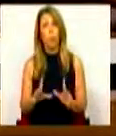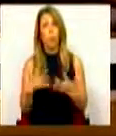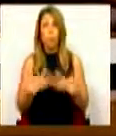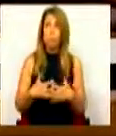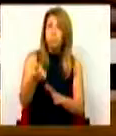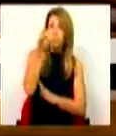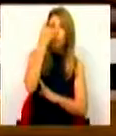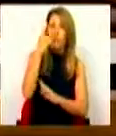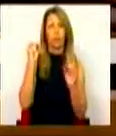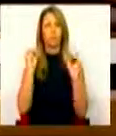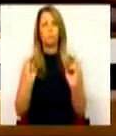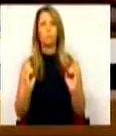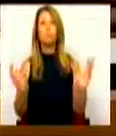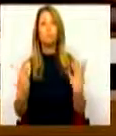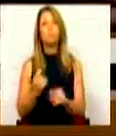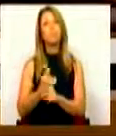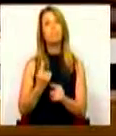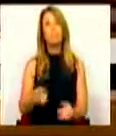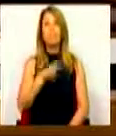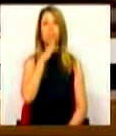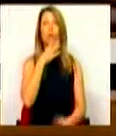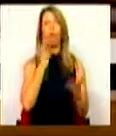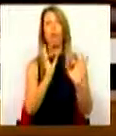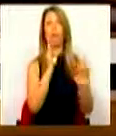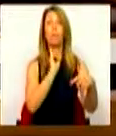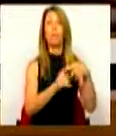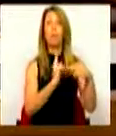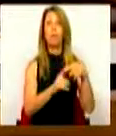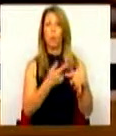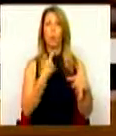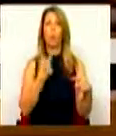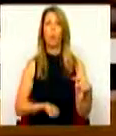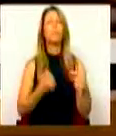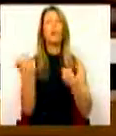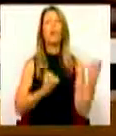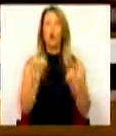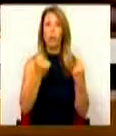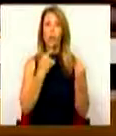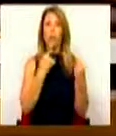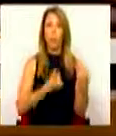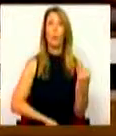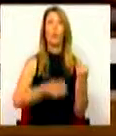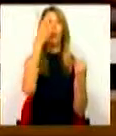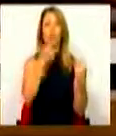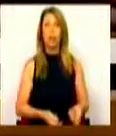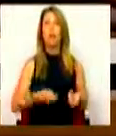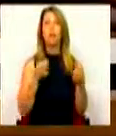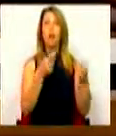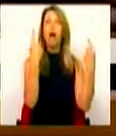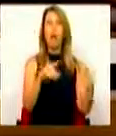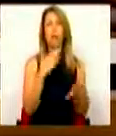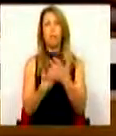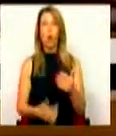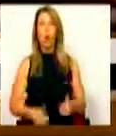dúvidas. Enquanto a rodovia foi beneficiada com muitos investimentos, tornando-a numa das mais competitivas